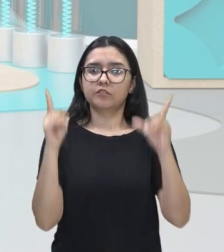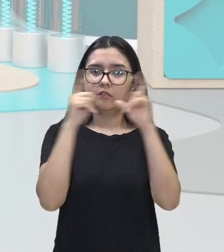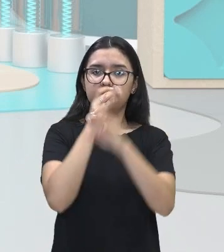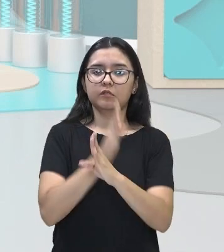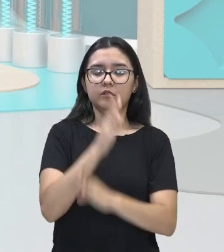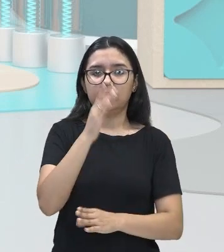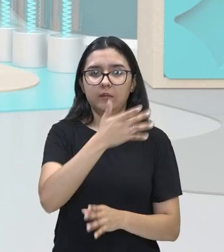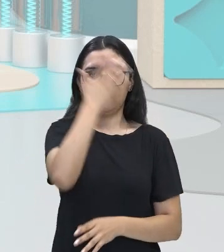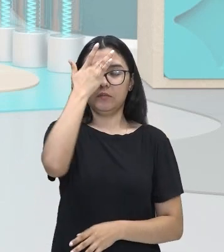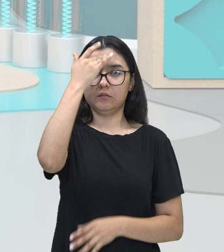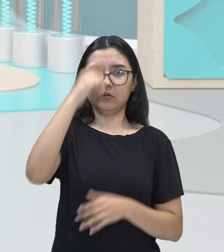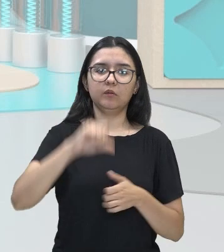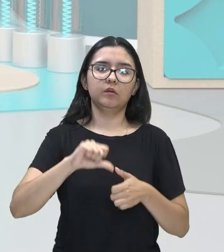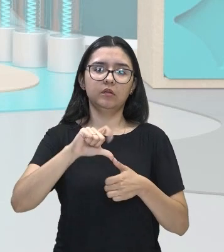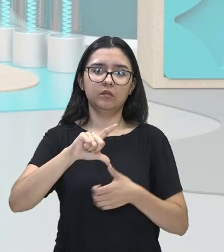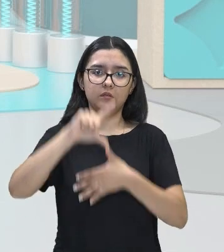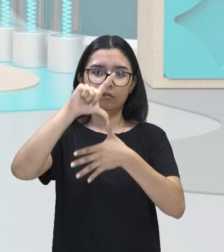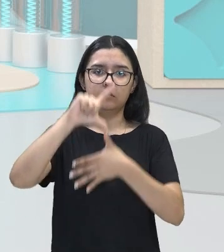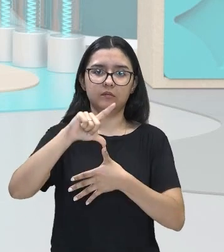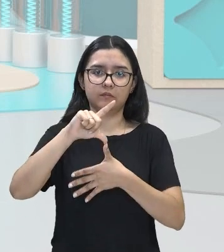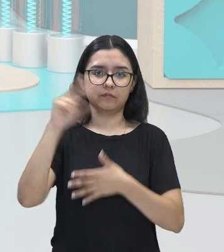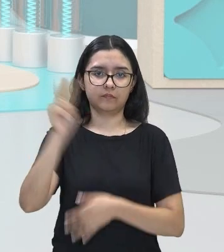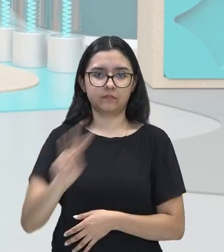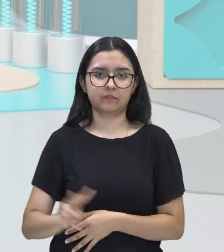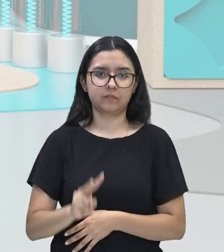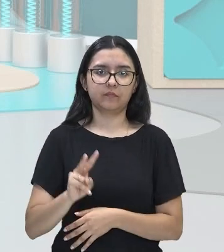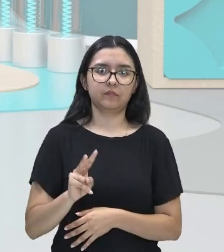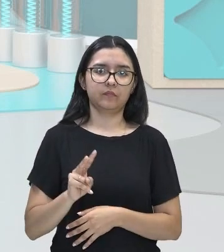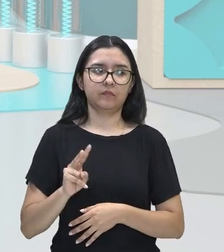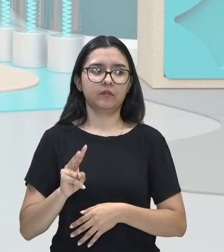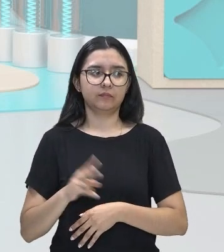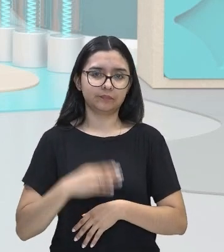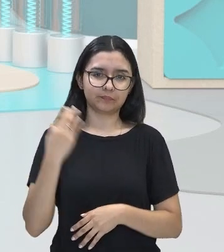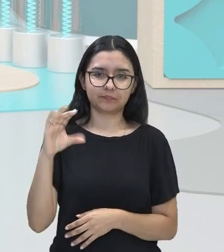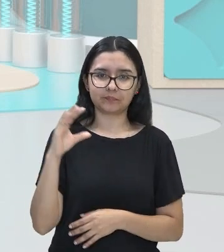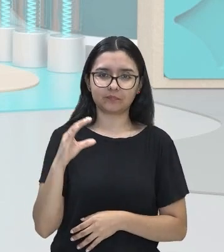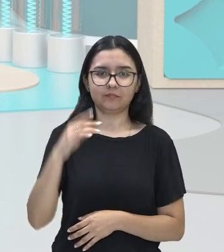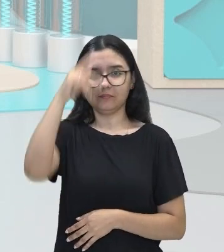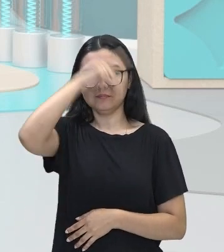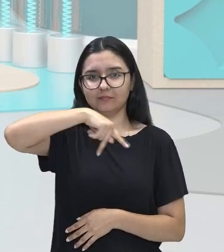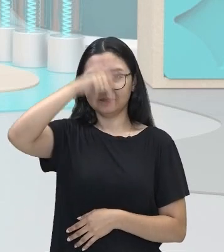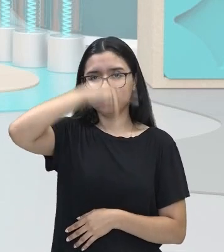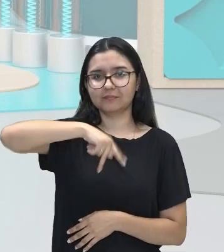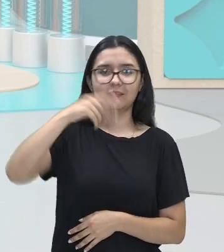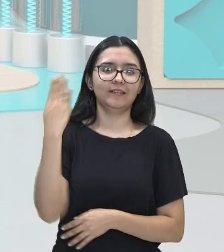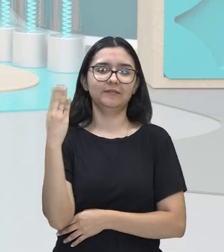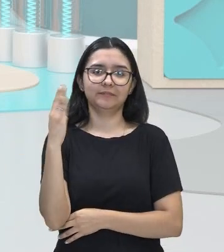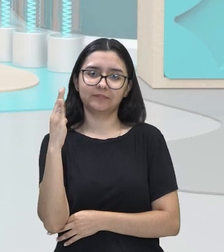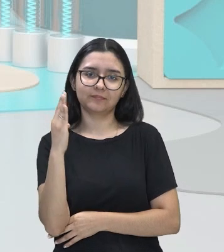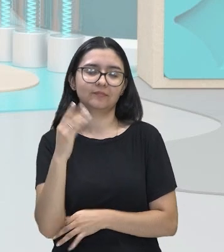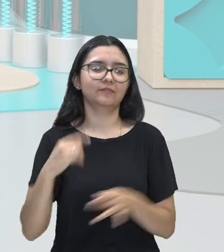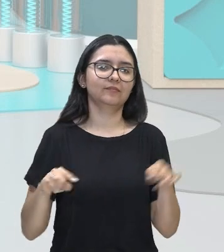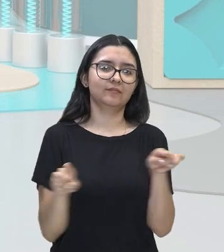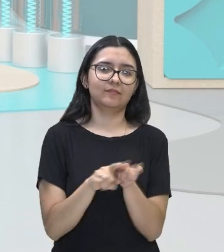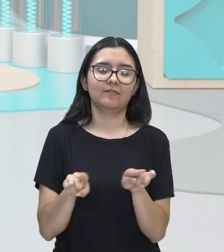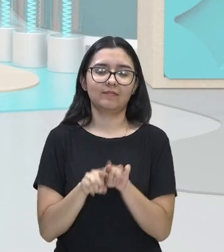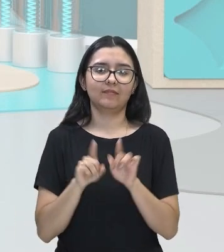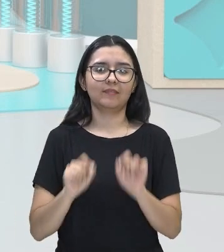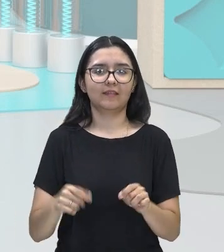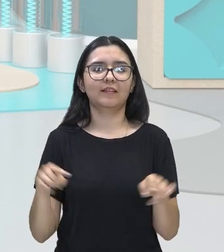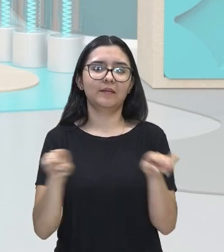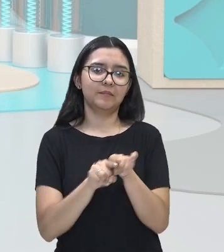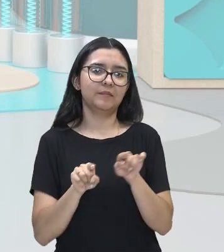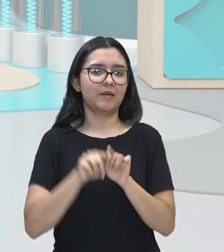um venezuelano, um colombiano, um peruano, um boliviano, ou quem sabe mais acima ali um cubano,